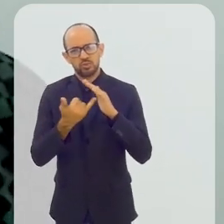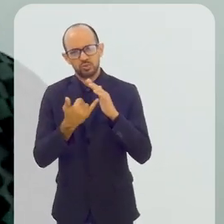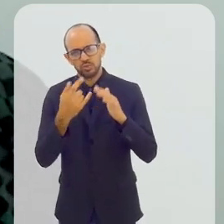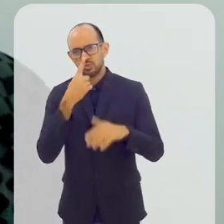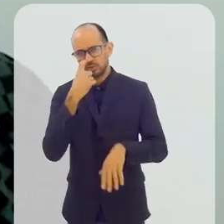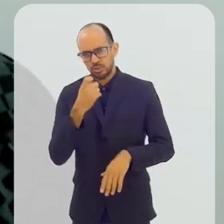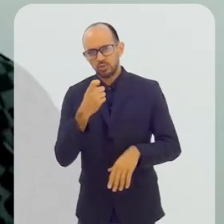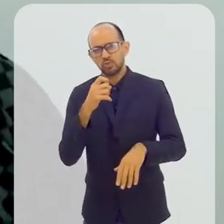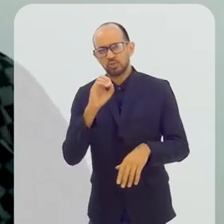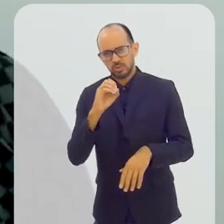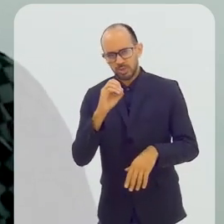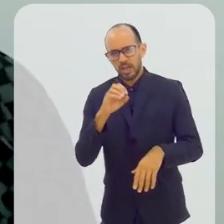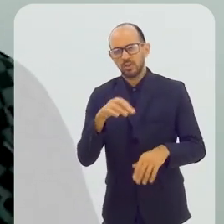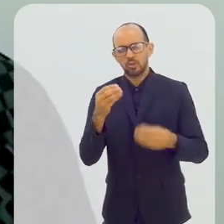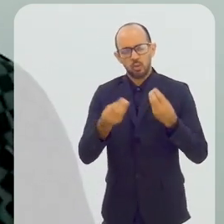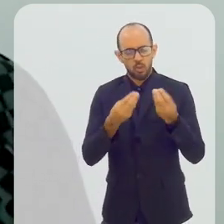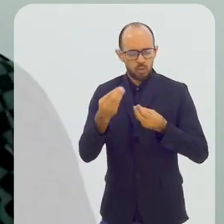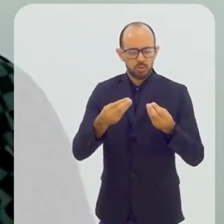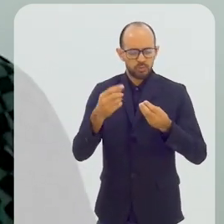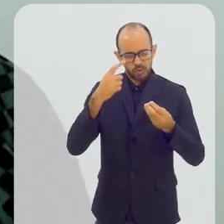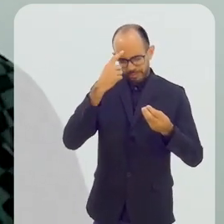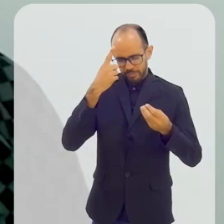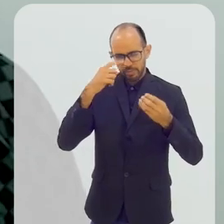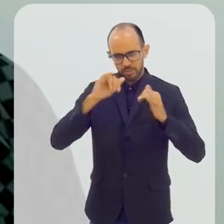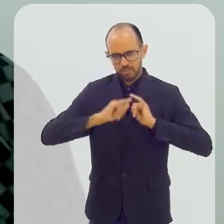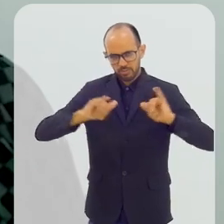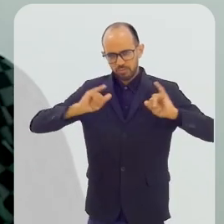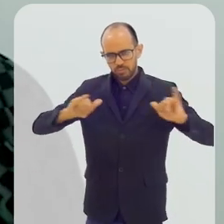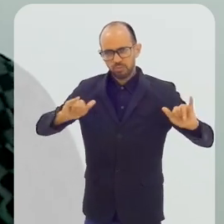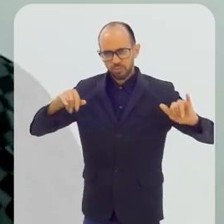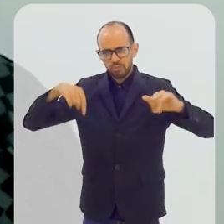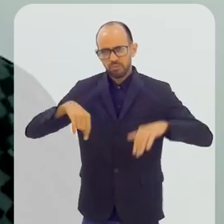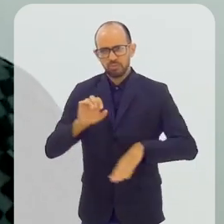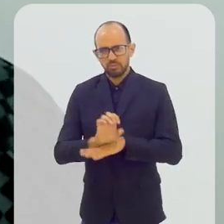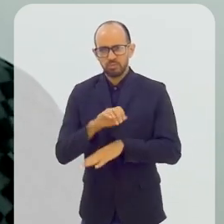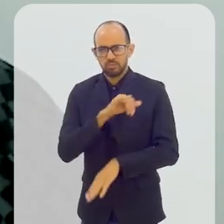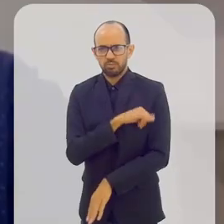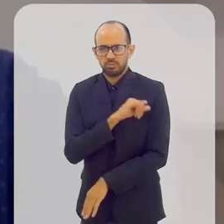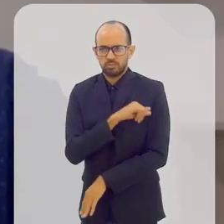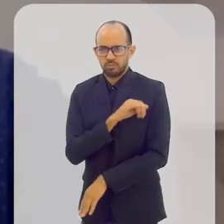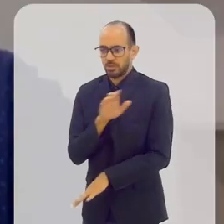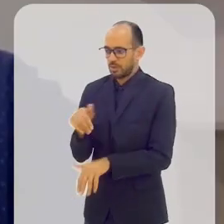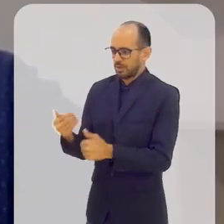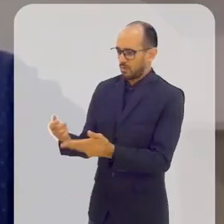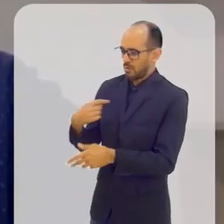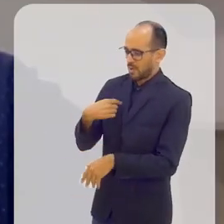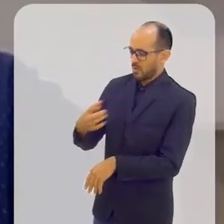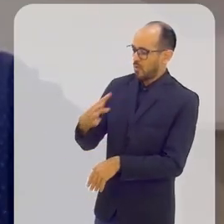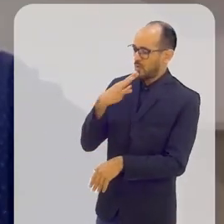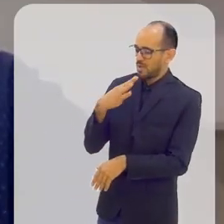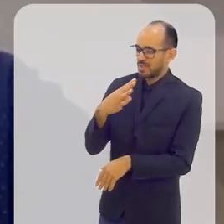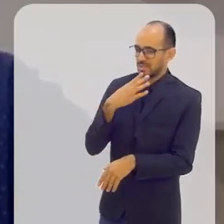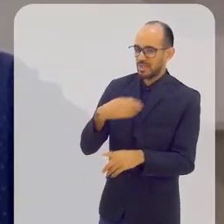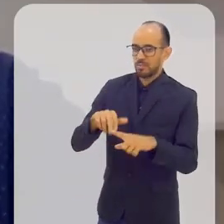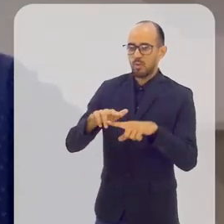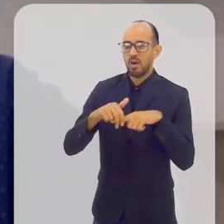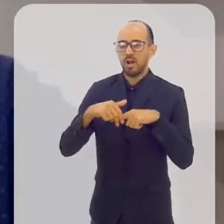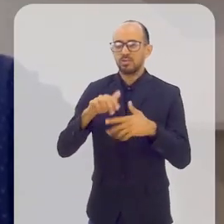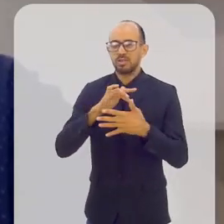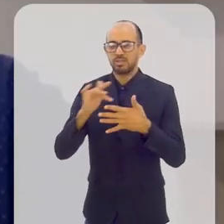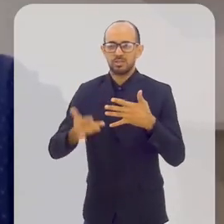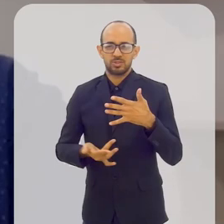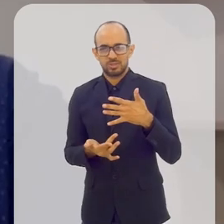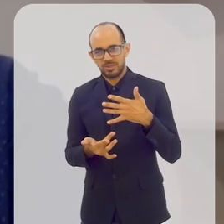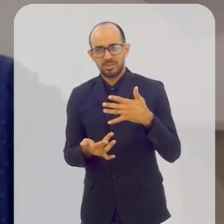que tem sido essa experiência também de disseminar esse conceito pelo estado do Rio de Janeiro. Eu conheci o Instituto Lixo Zero através das